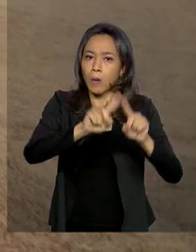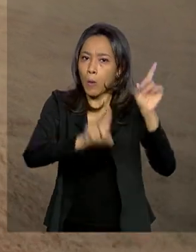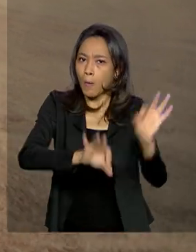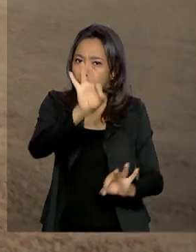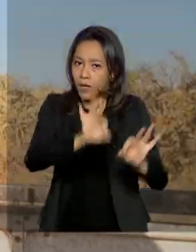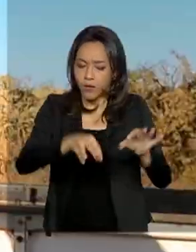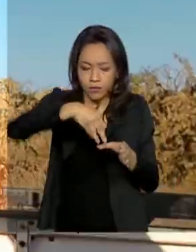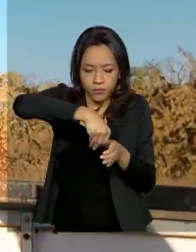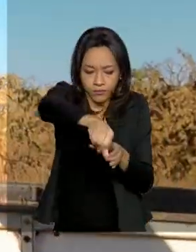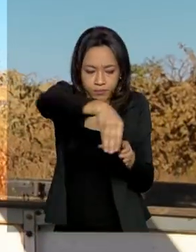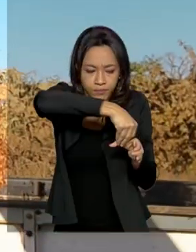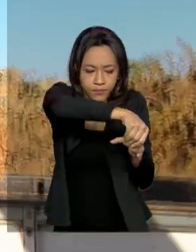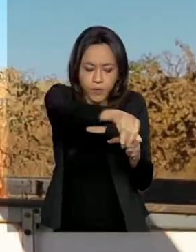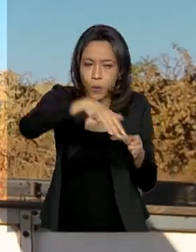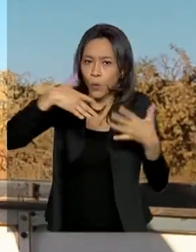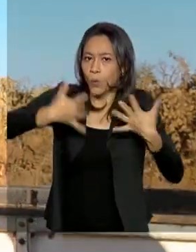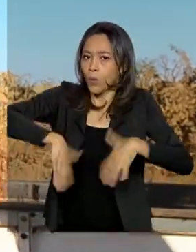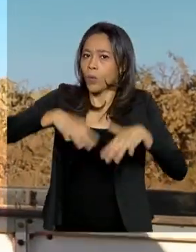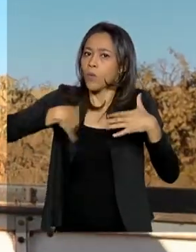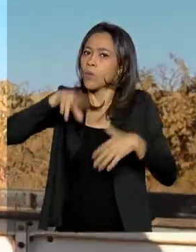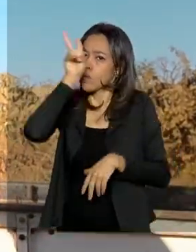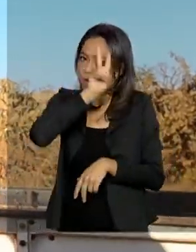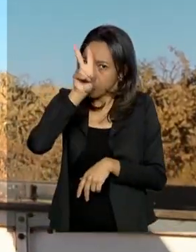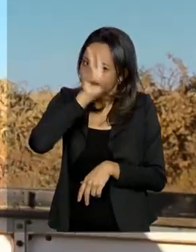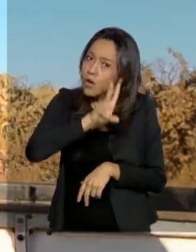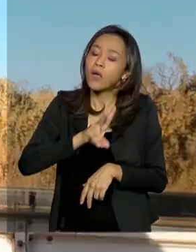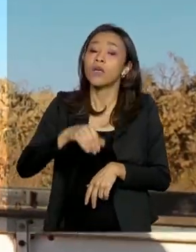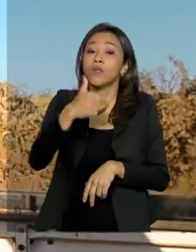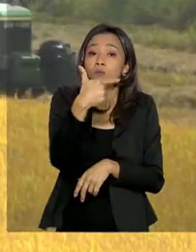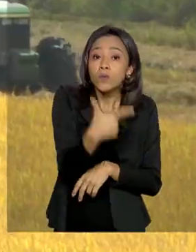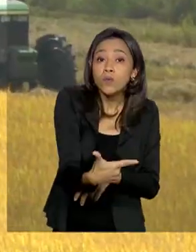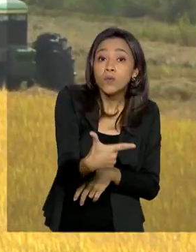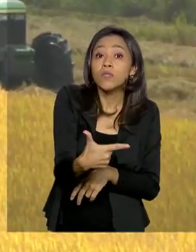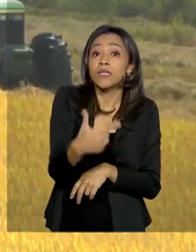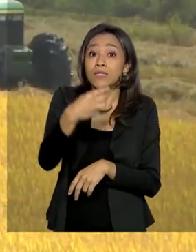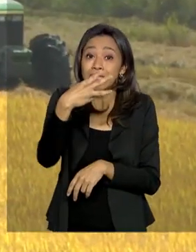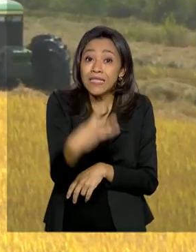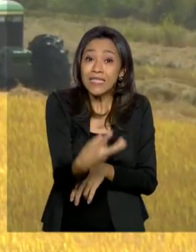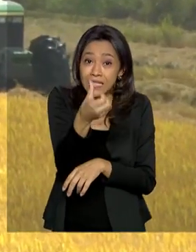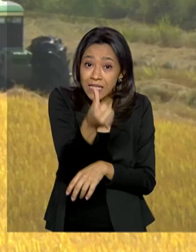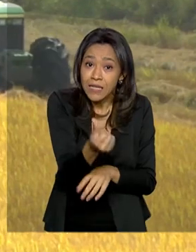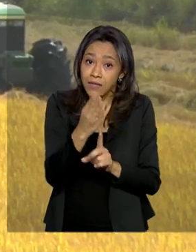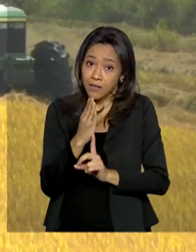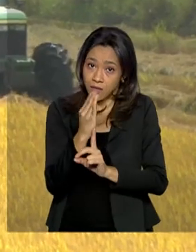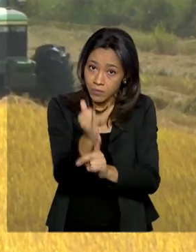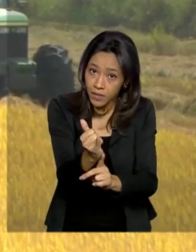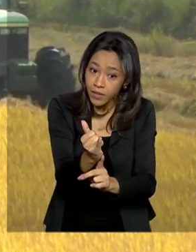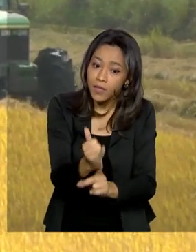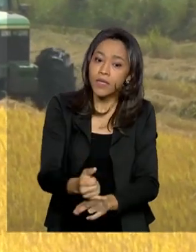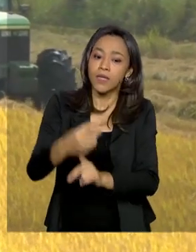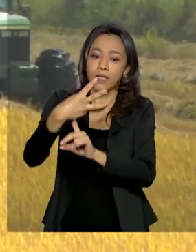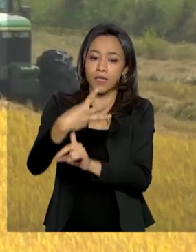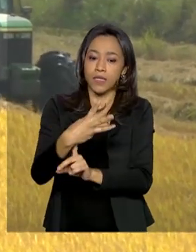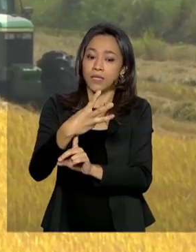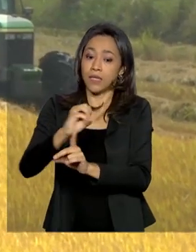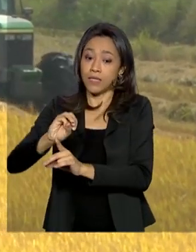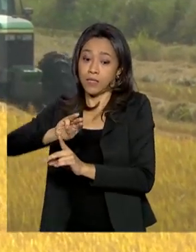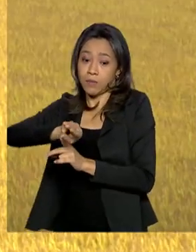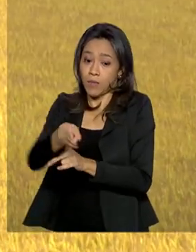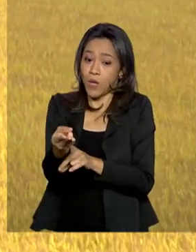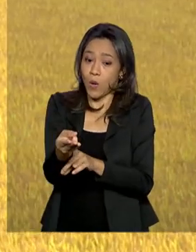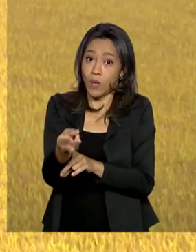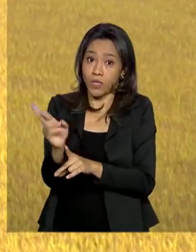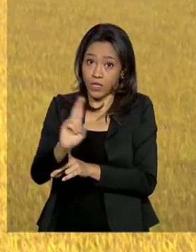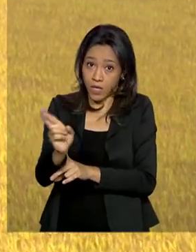-2021 é o maior da história. 236 bilhões e 300 milhões de reais.